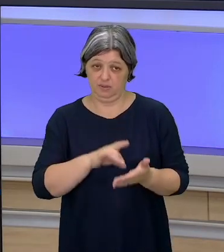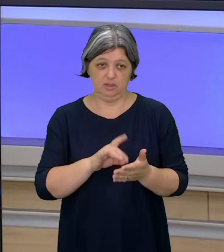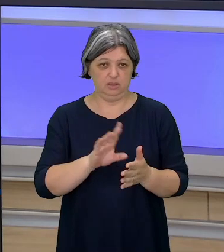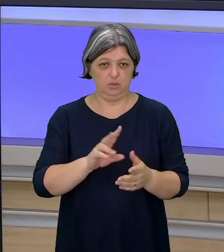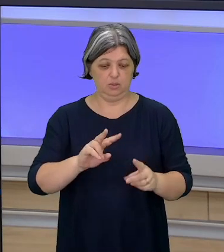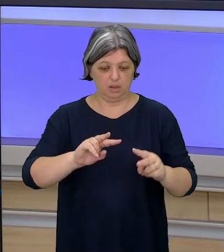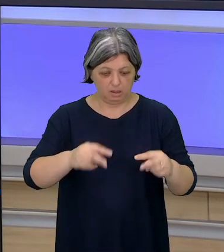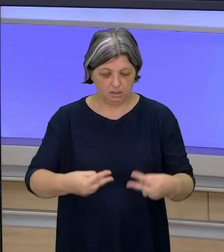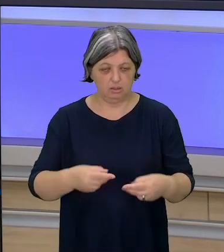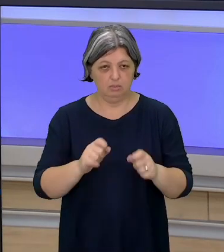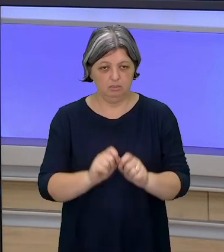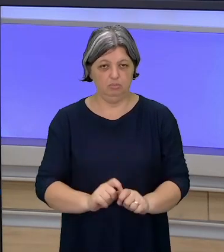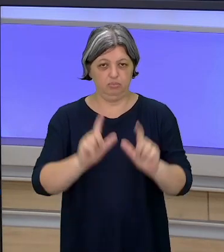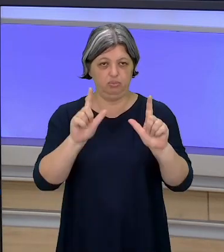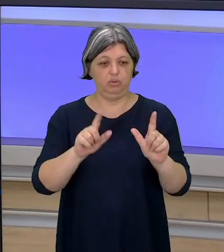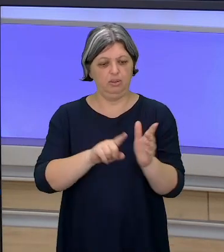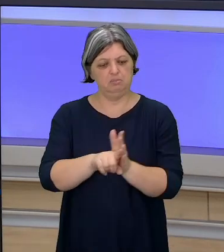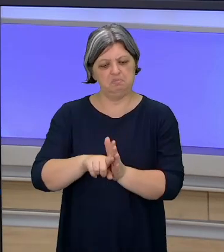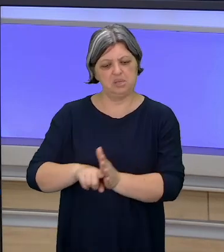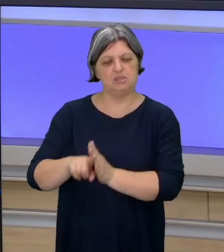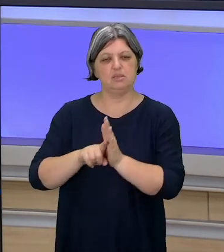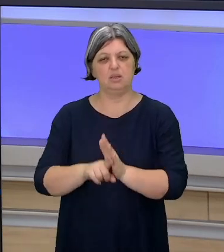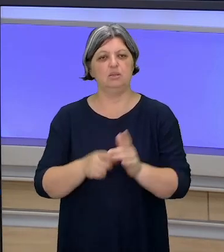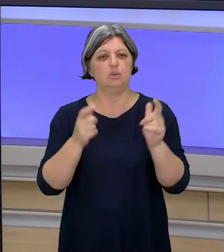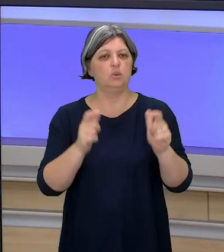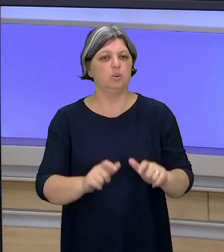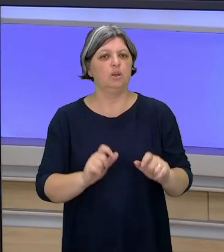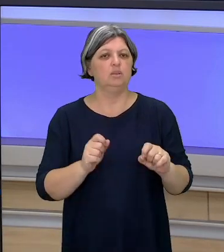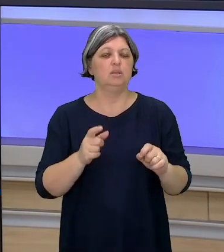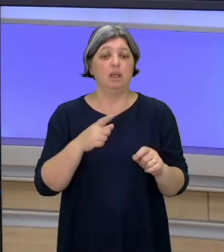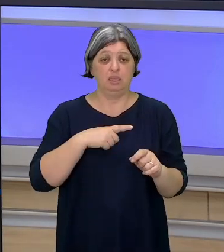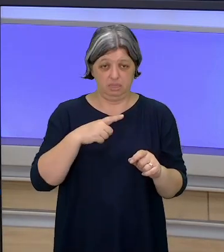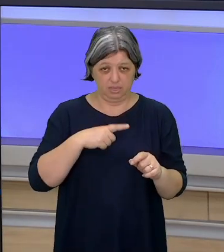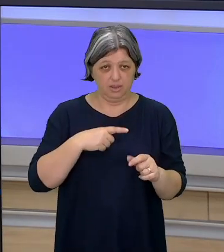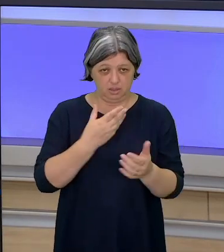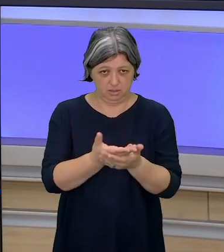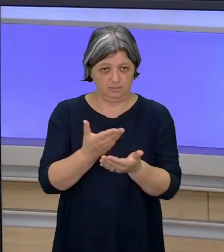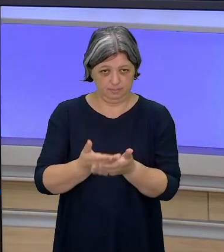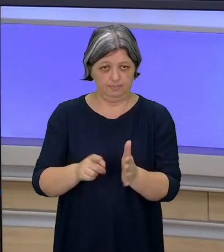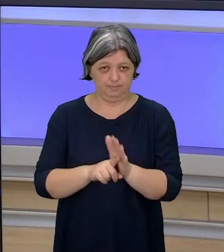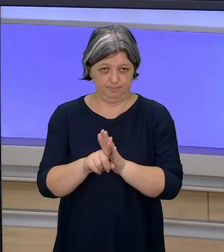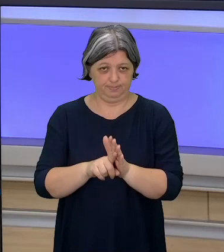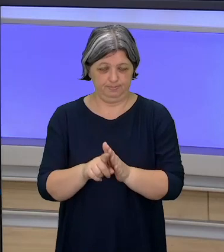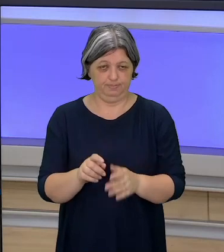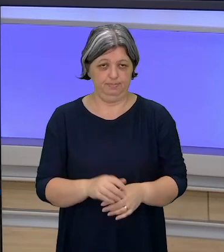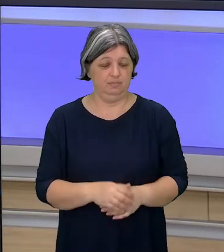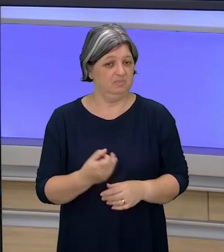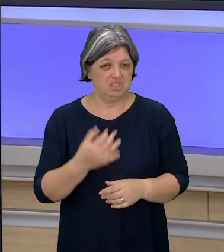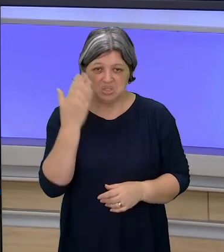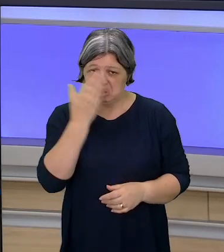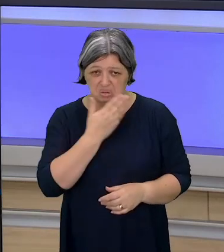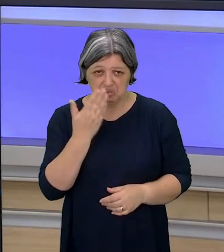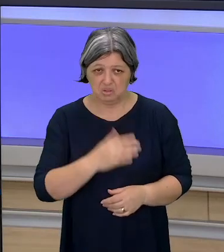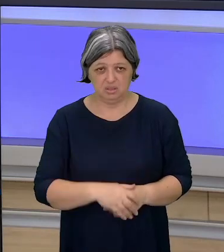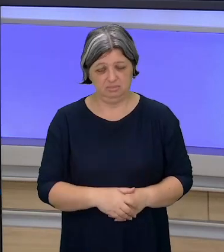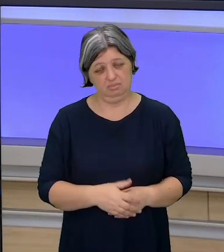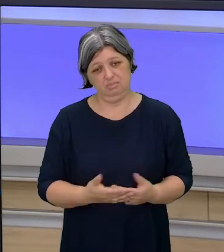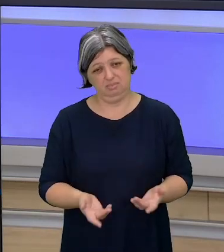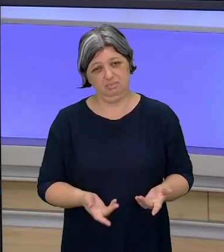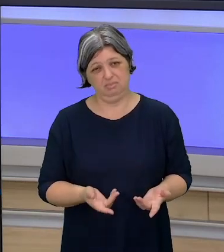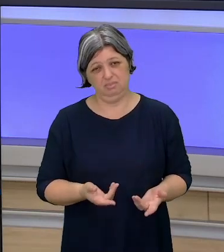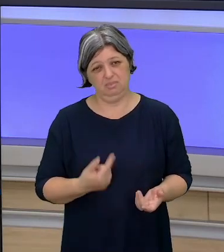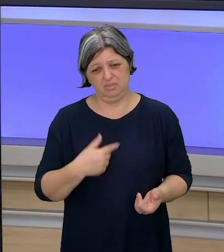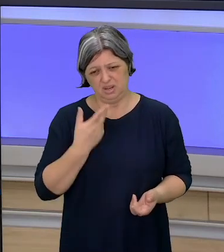link, abre, pesquisa, olha a fonte, olha se tem realmente esse estudo, porque assim, se você não vê, qual é a certeza que você tem que eu estou